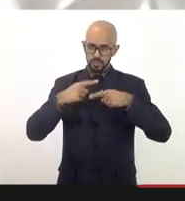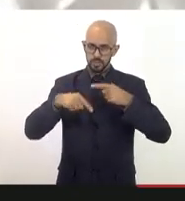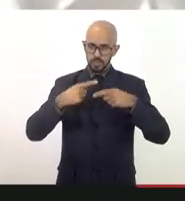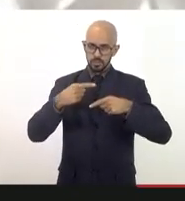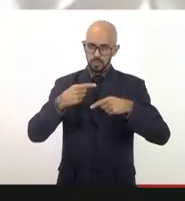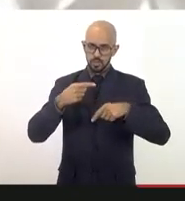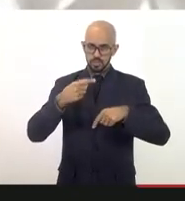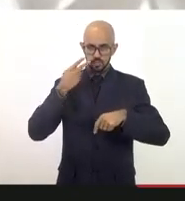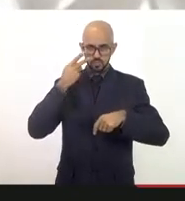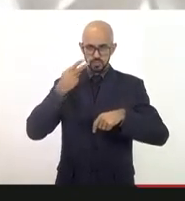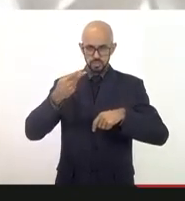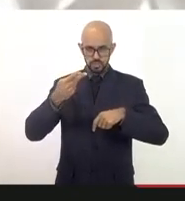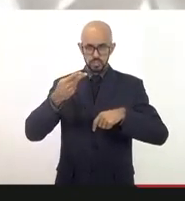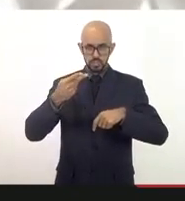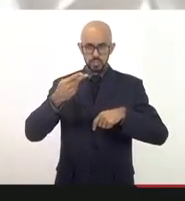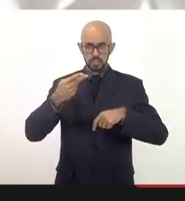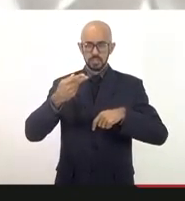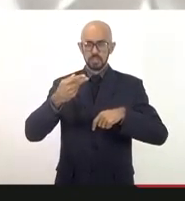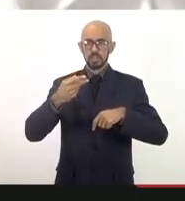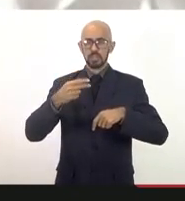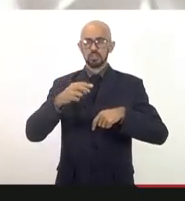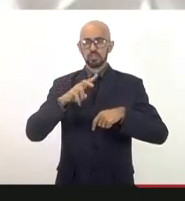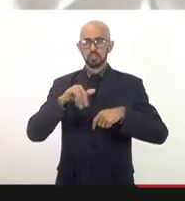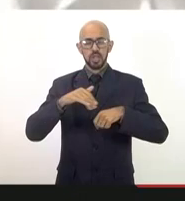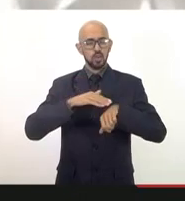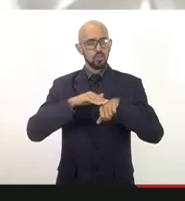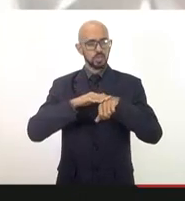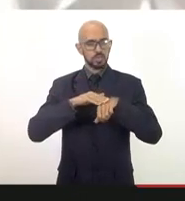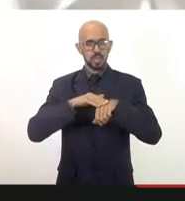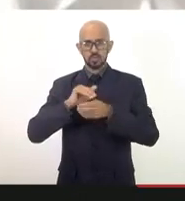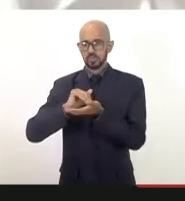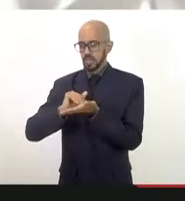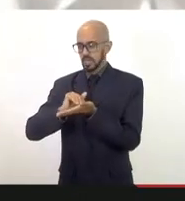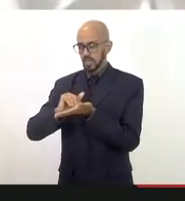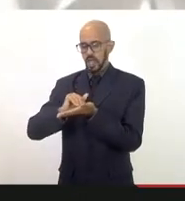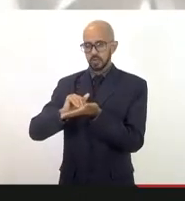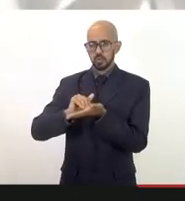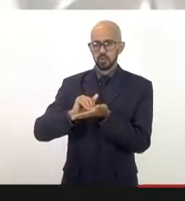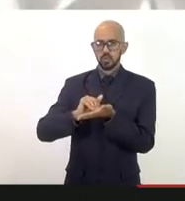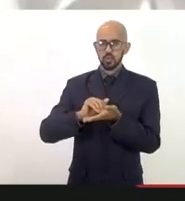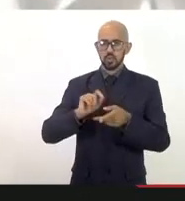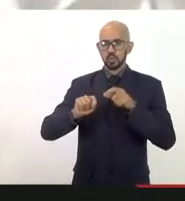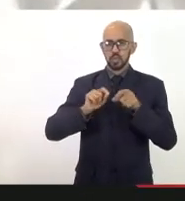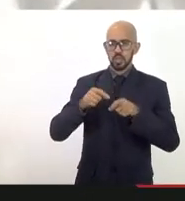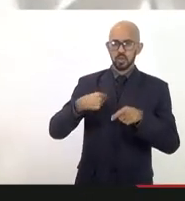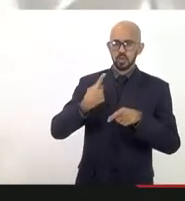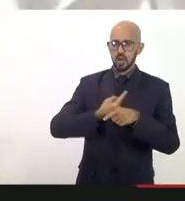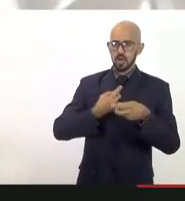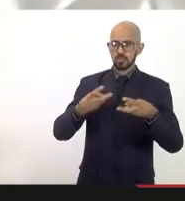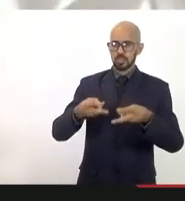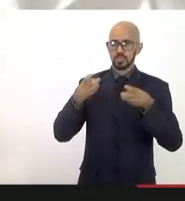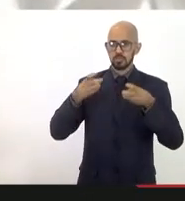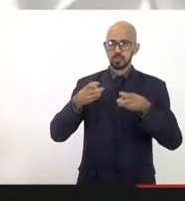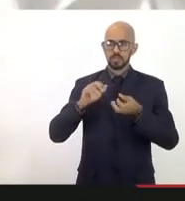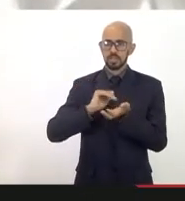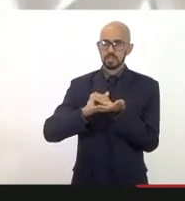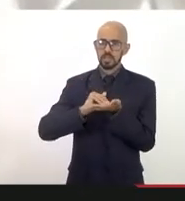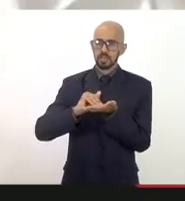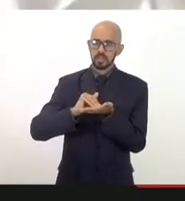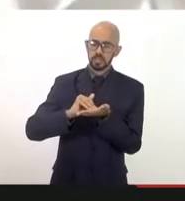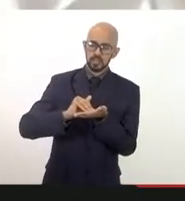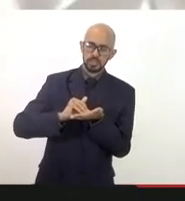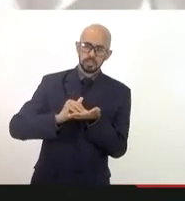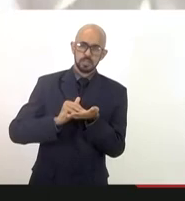depois da nossa visita, isso será objeto de uma conversa com o secretário, a gente percebe também que a secretaria ela